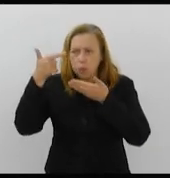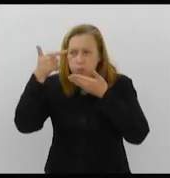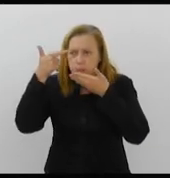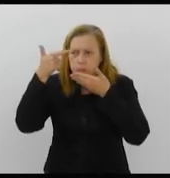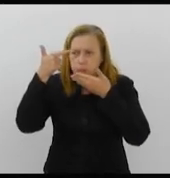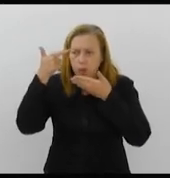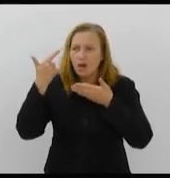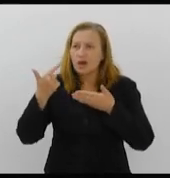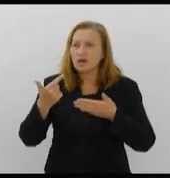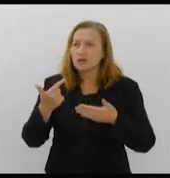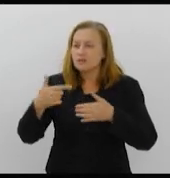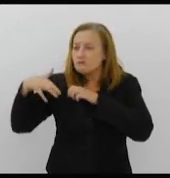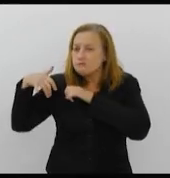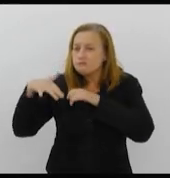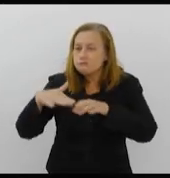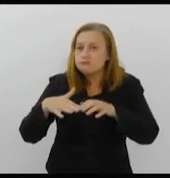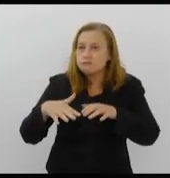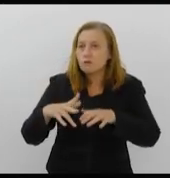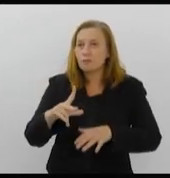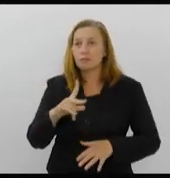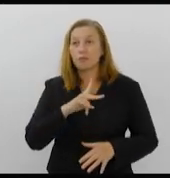de propriedade privada,